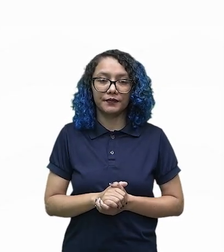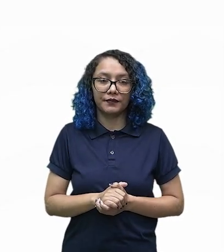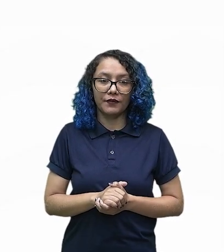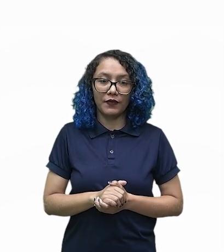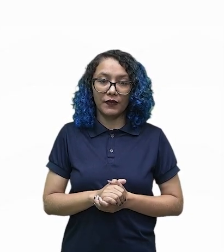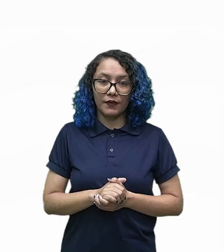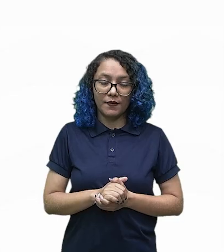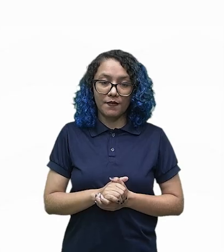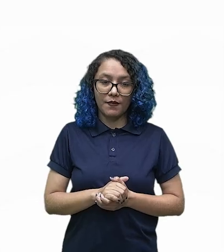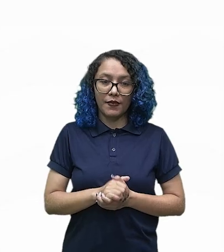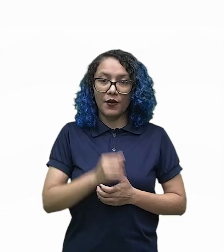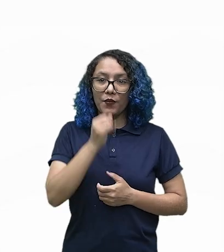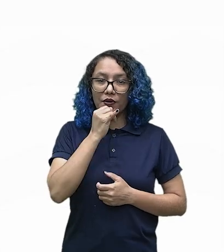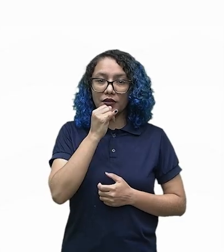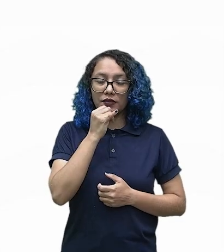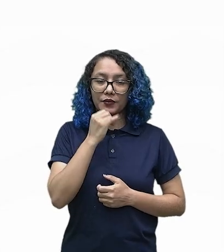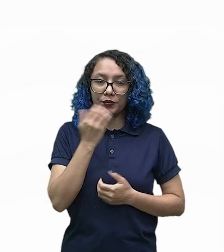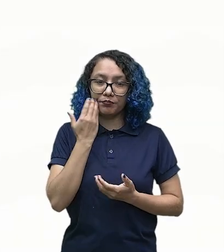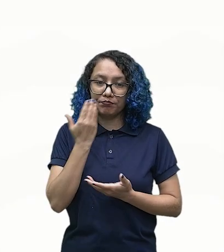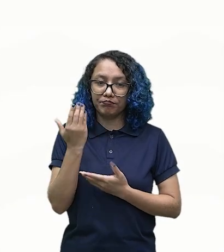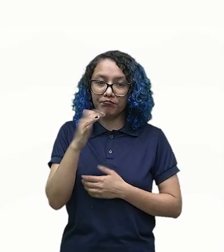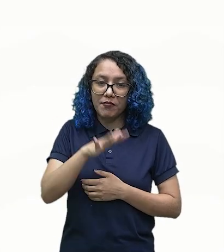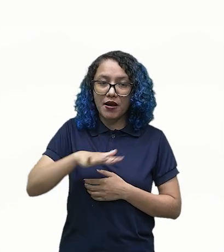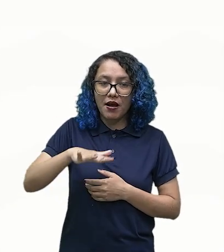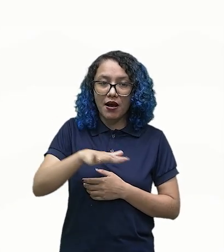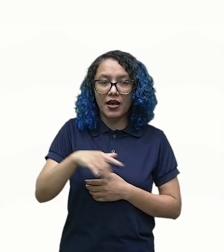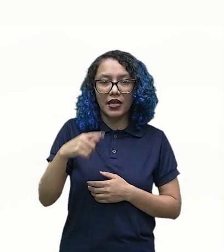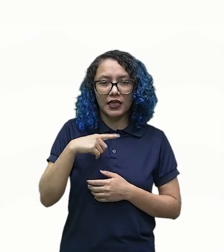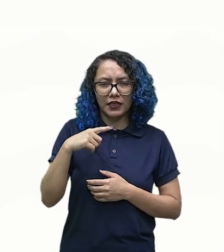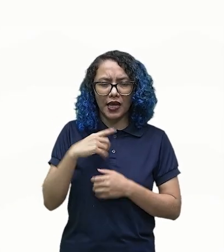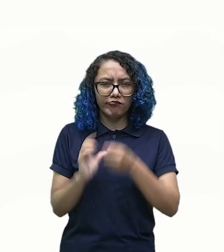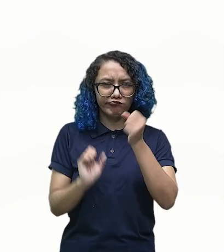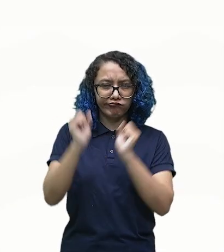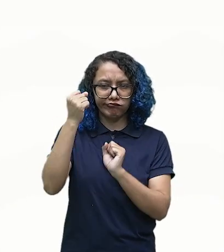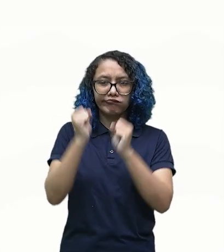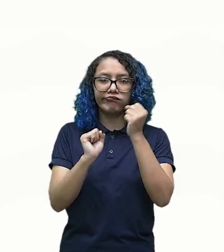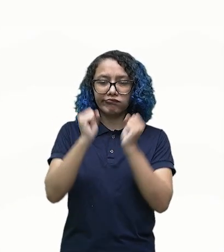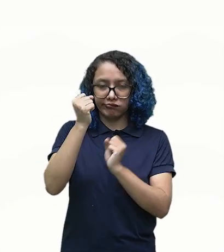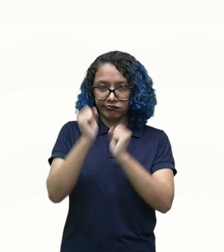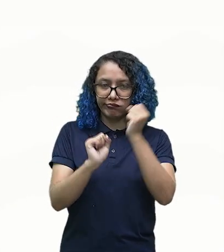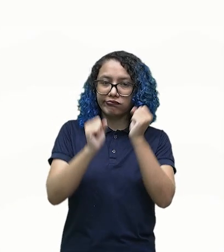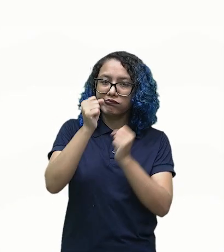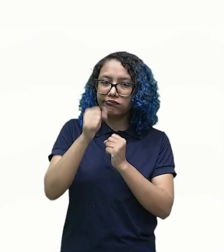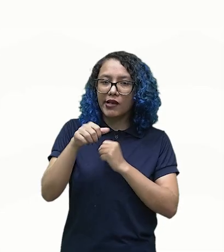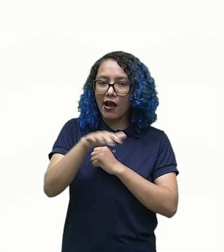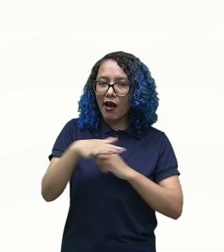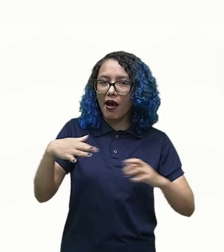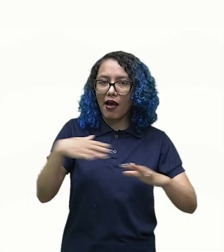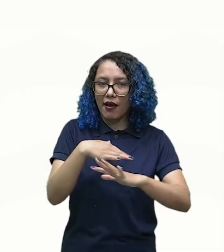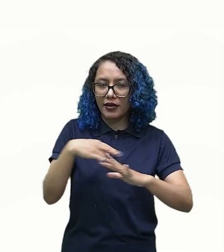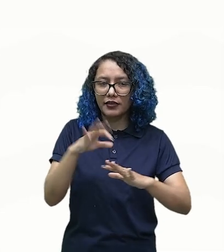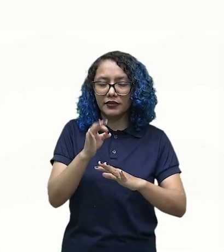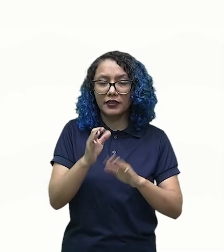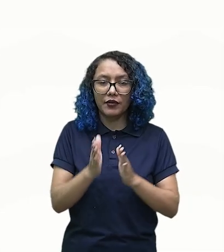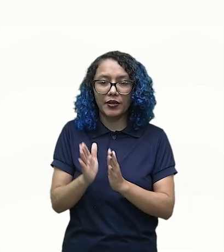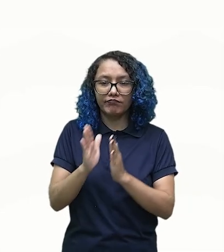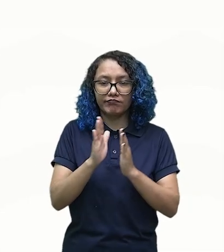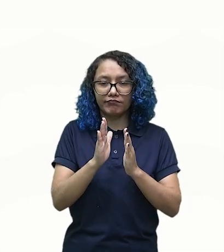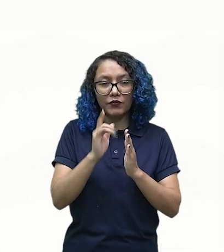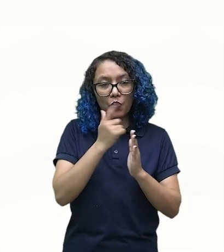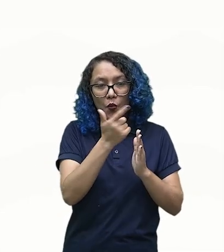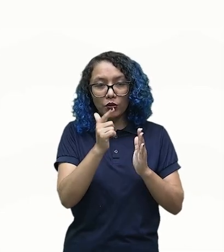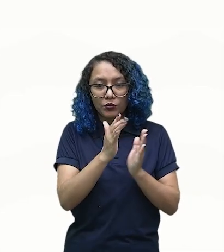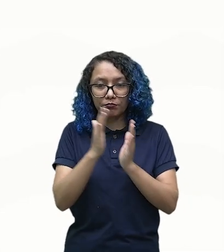gente consegue perceber que nós temos uma região com mais indústrias, né, uma região mais urbana, e uma região de floresta